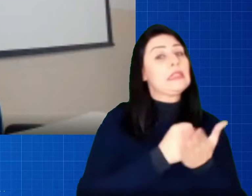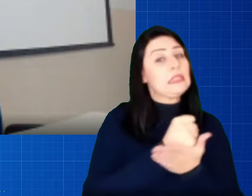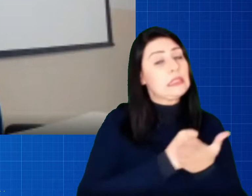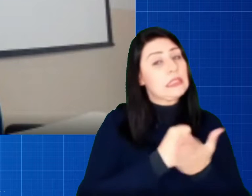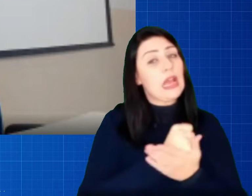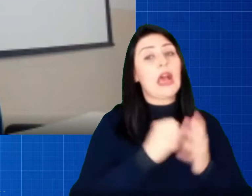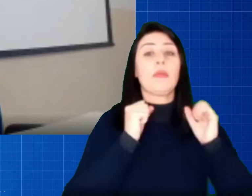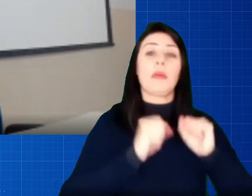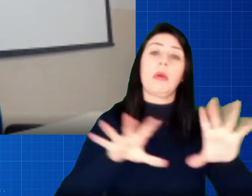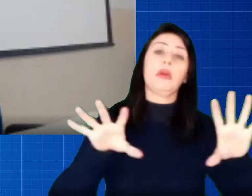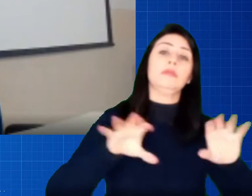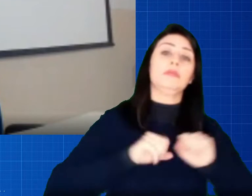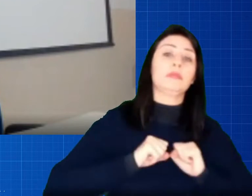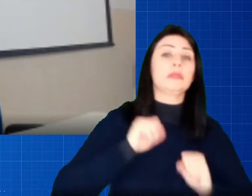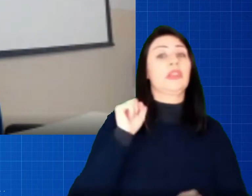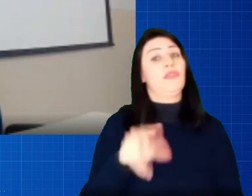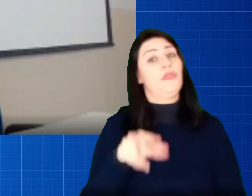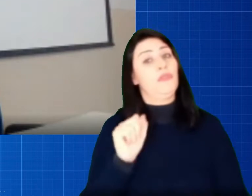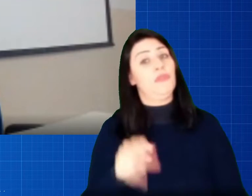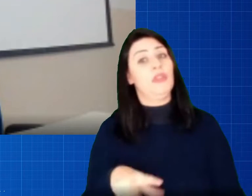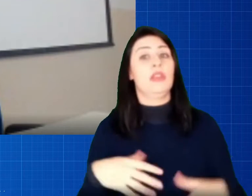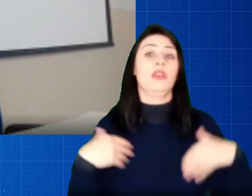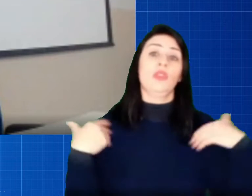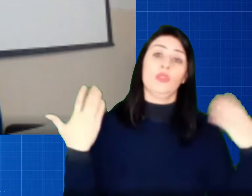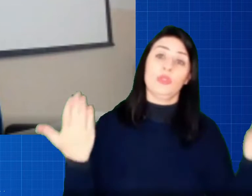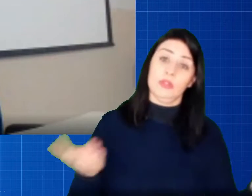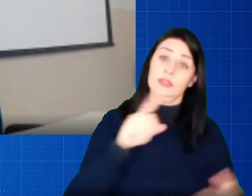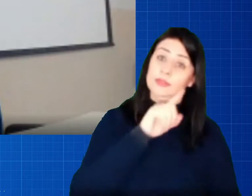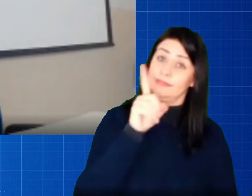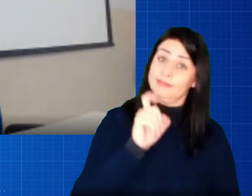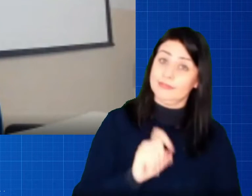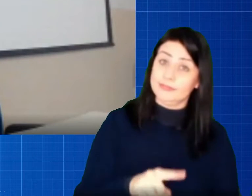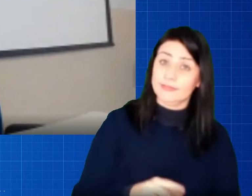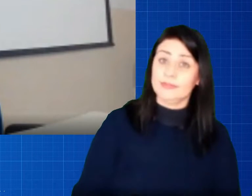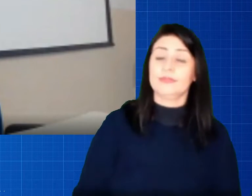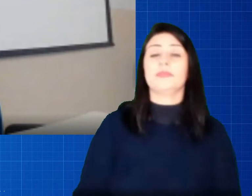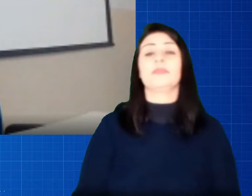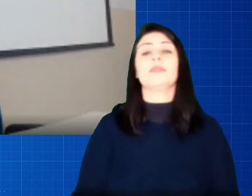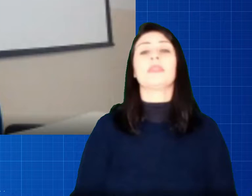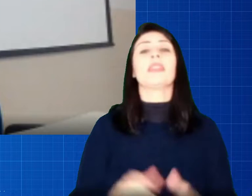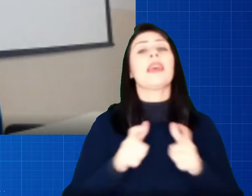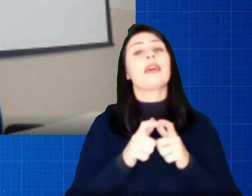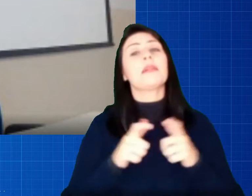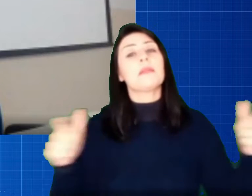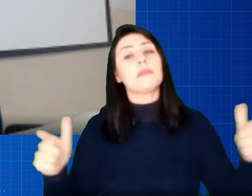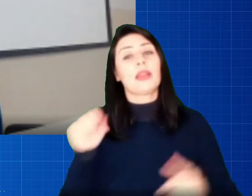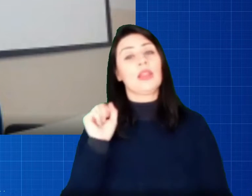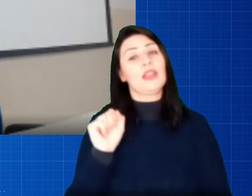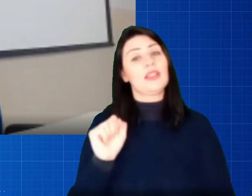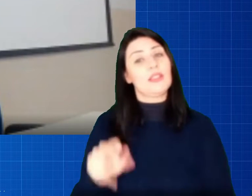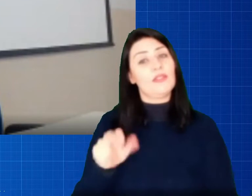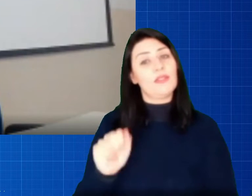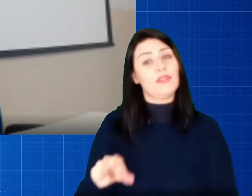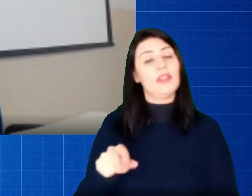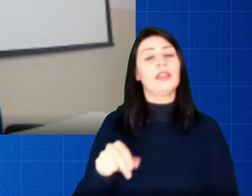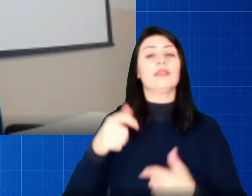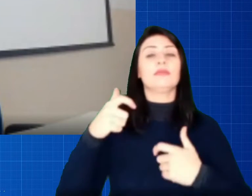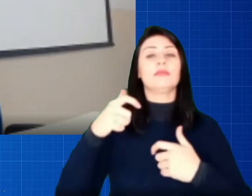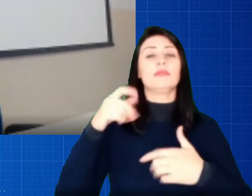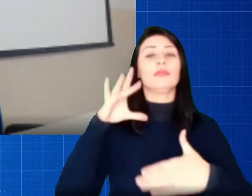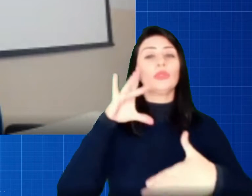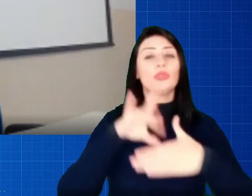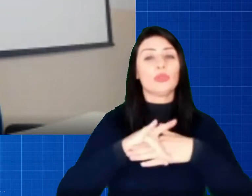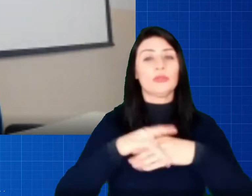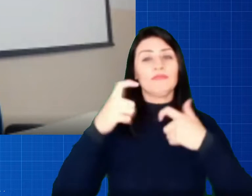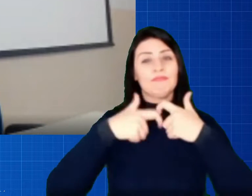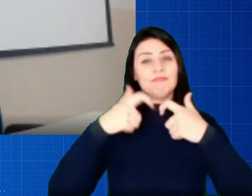em algum momento não entrou em contato com algum desses micro-organismos, né? A maioria desses micro-organismos das doenças